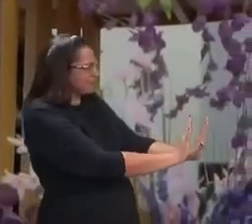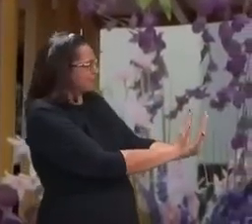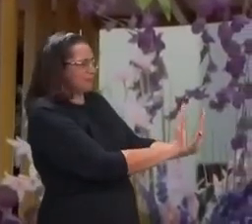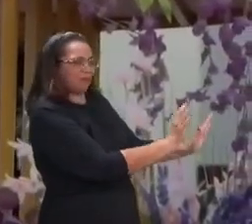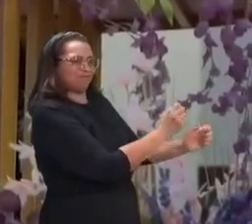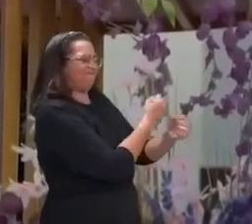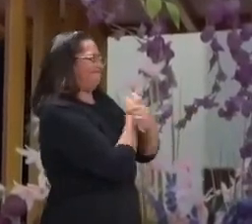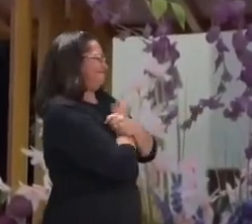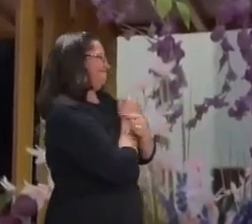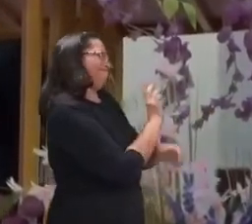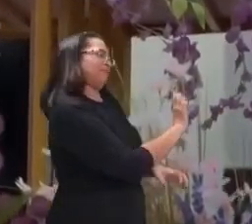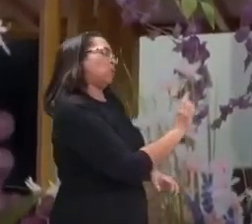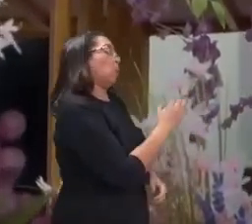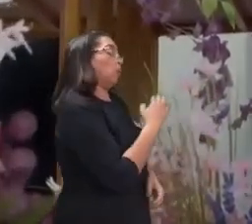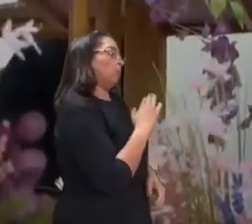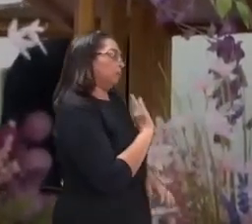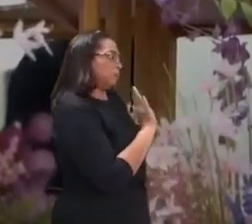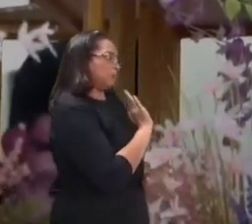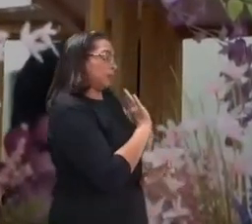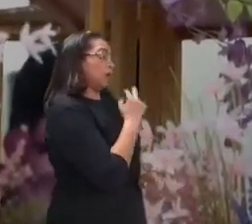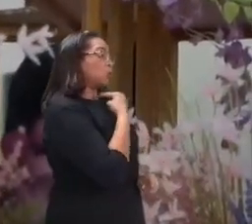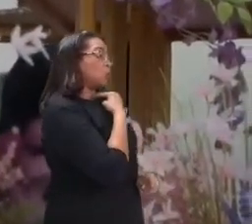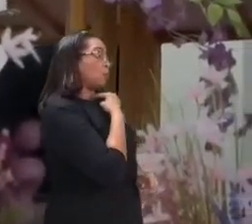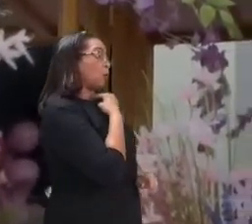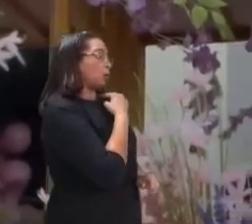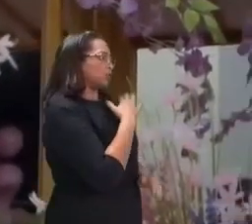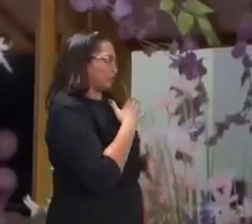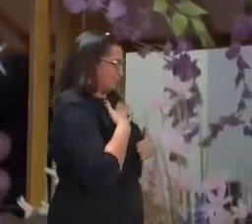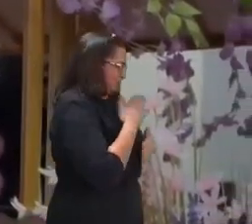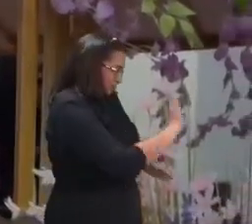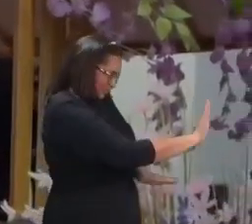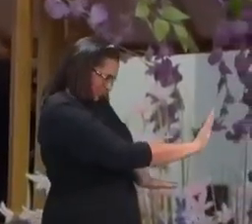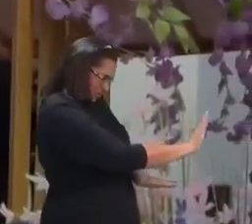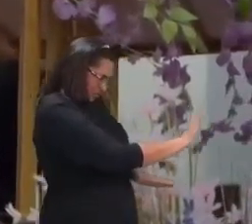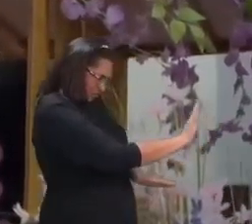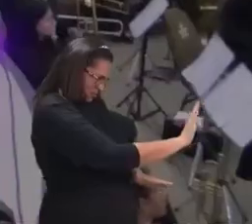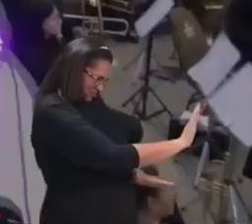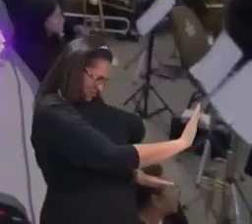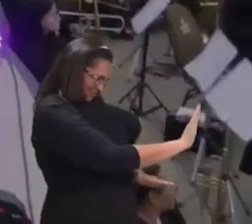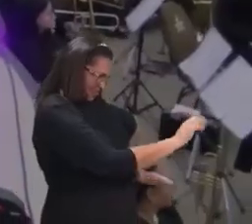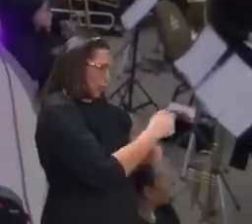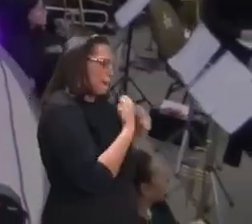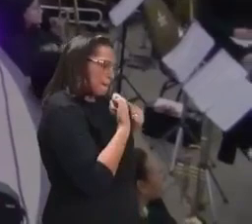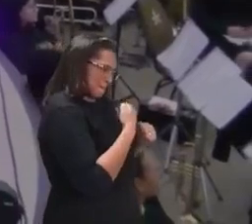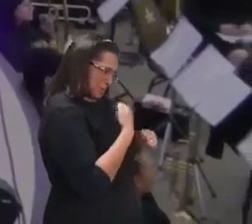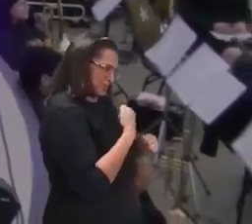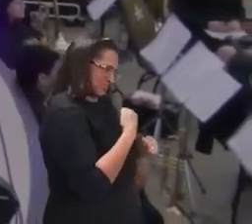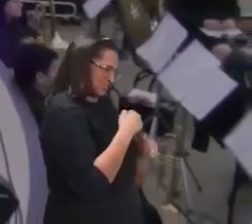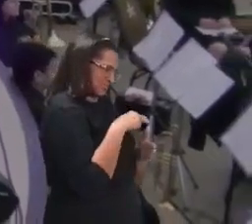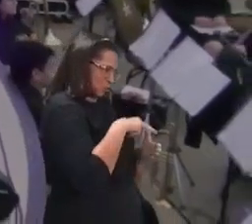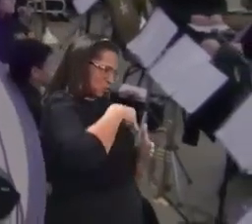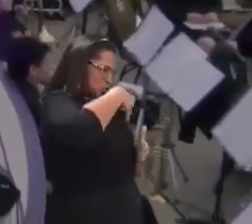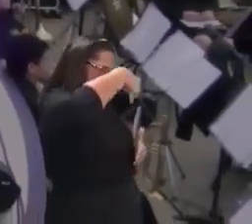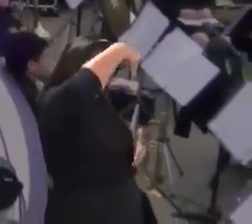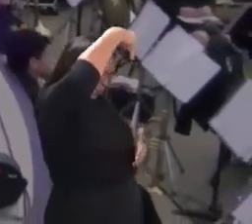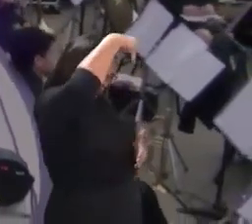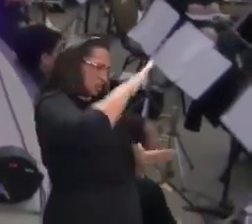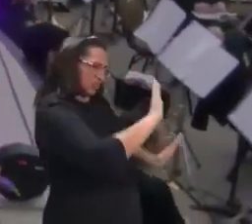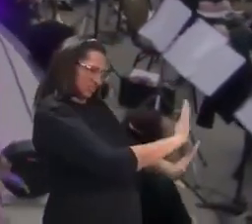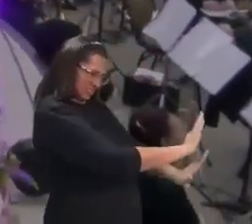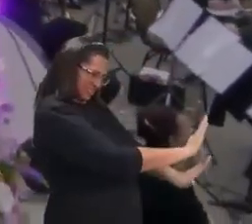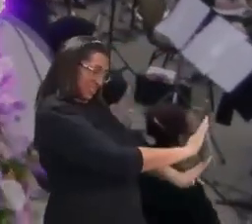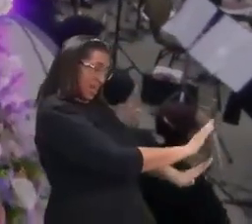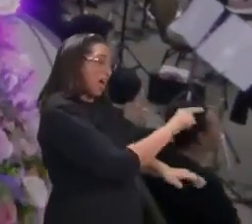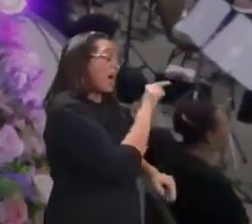Não me abraça, não me toque. Eu ainda não subi para o meu pai, Maria. Mas agora é com você, Maria.